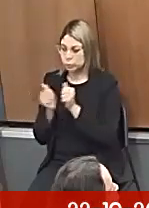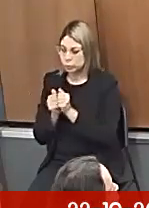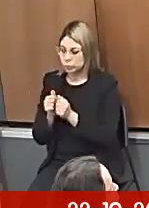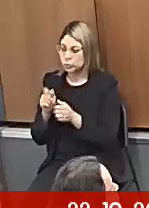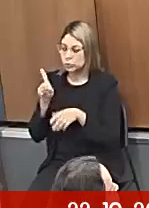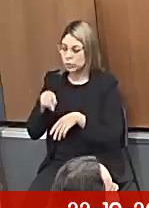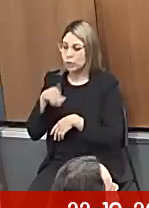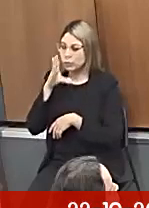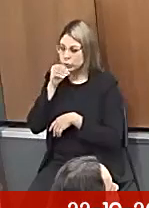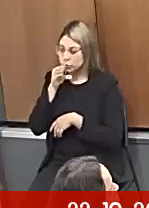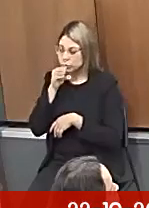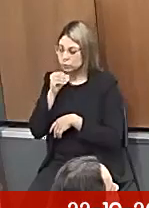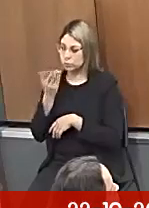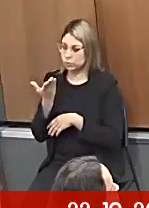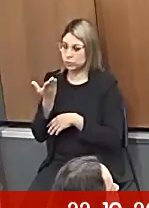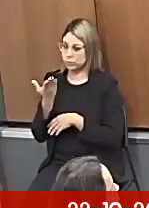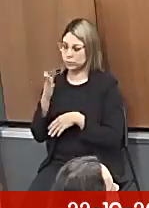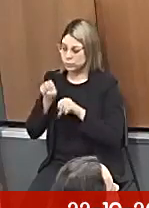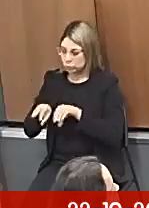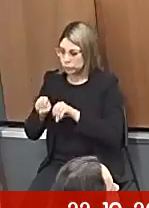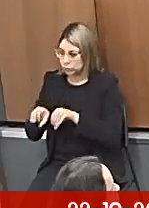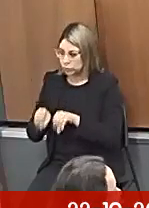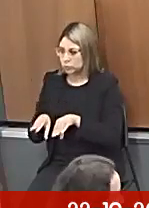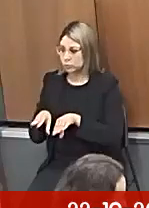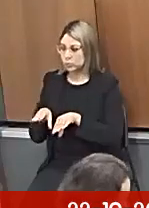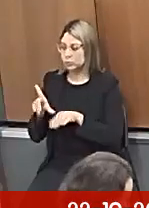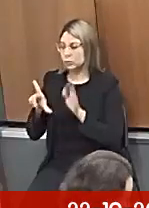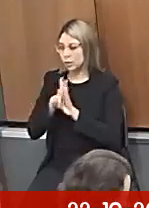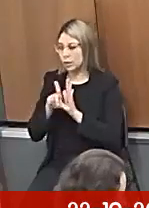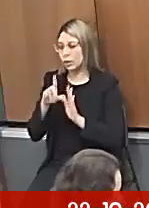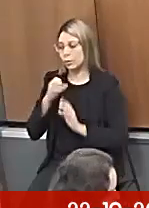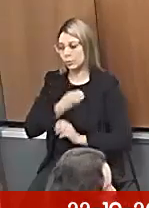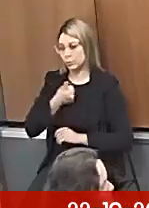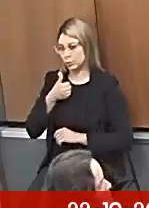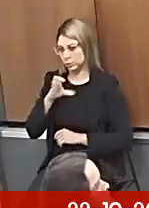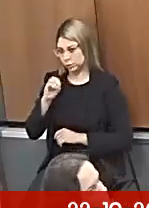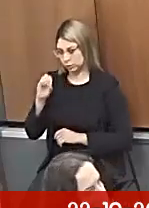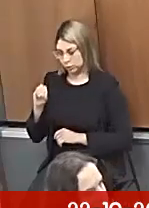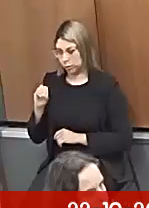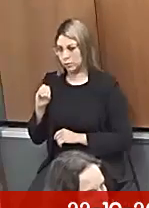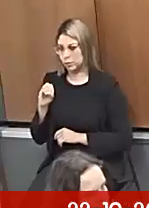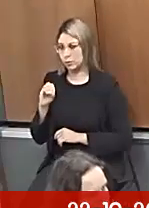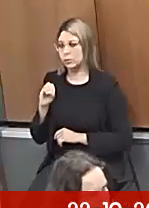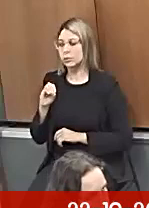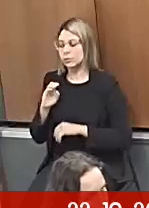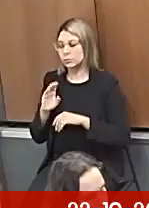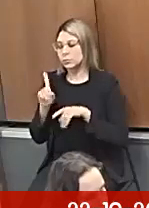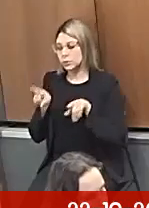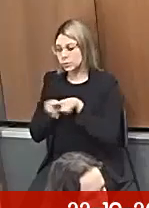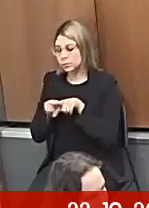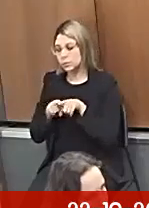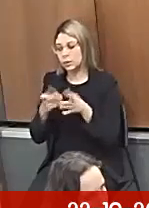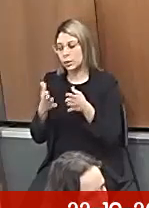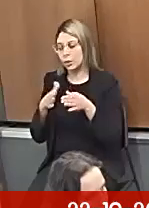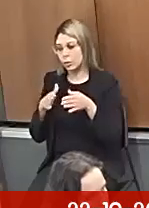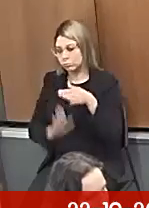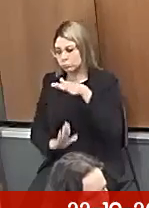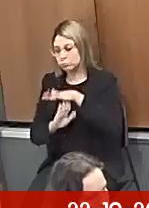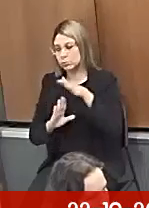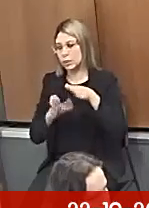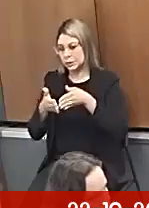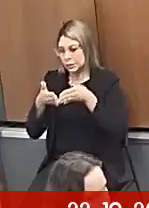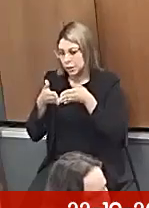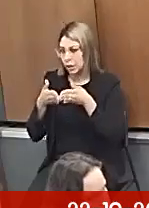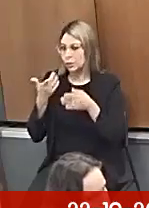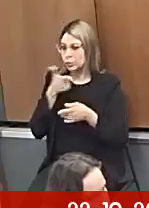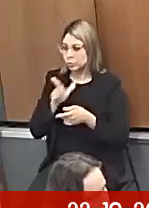educação atingidos pela declaração de constitucionalidade da Lei Complementar número 100, especialmente quanto ao prazo de licenças para tratamento de